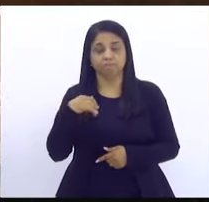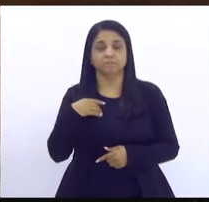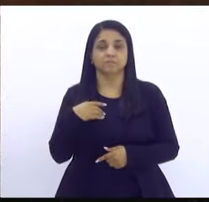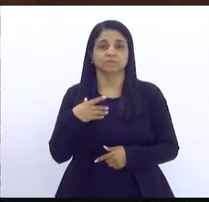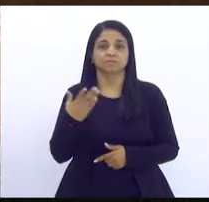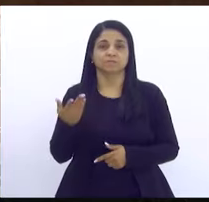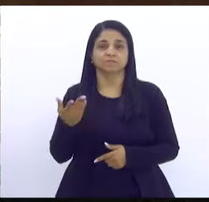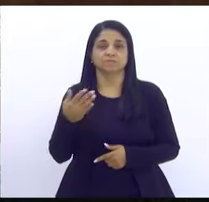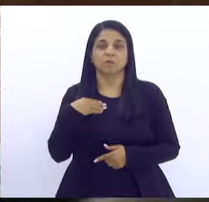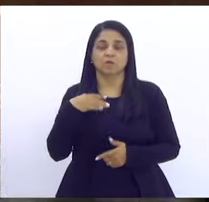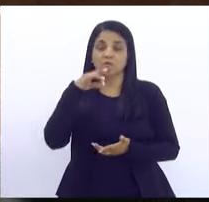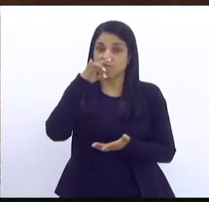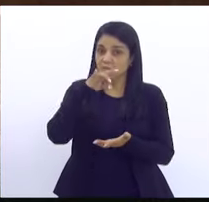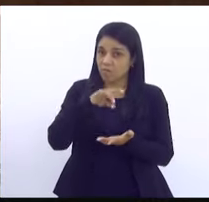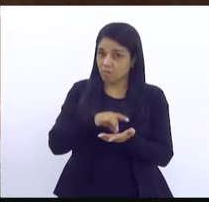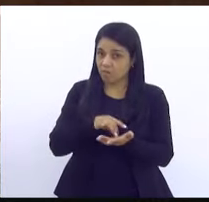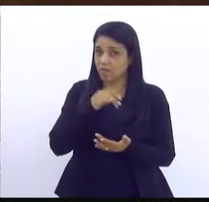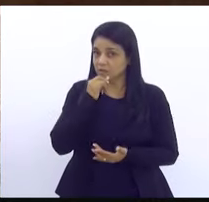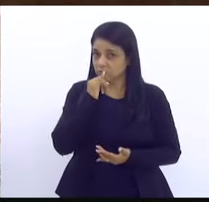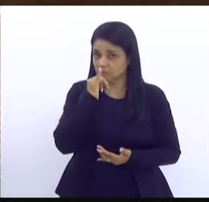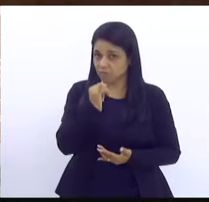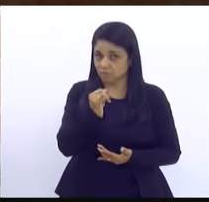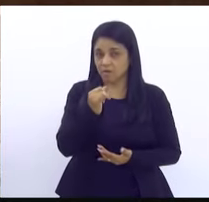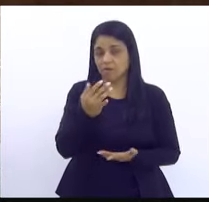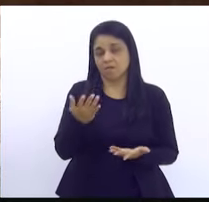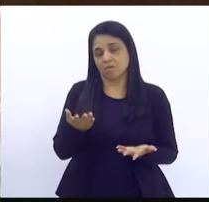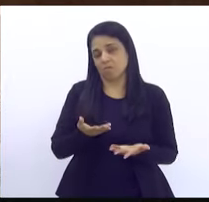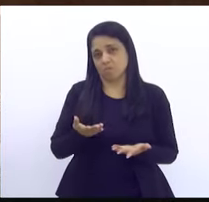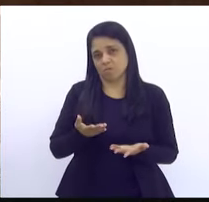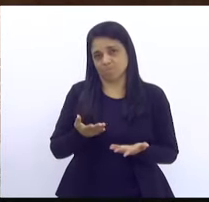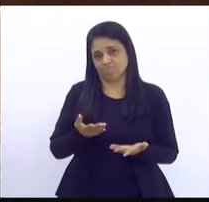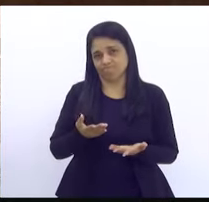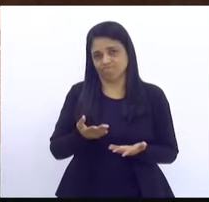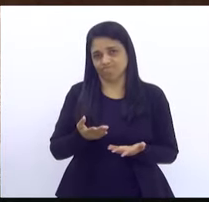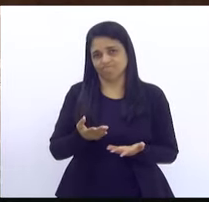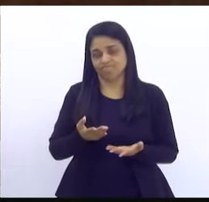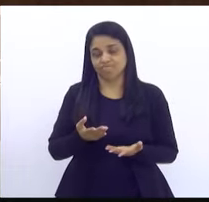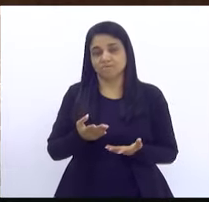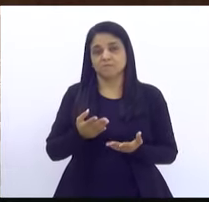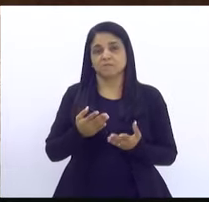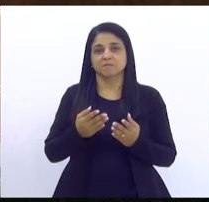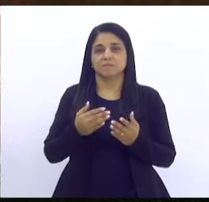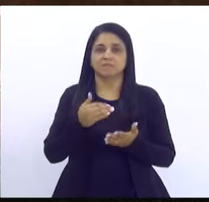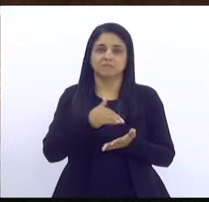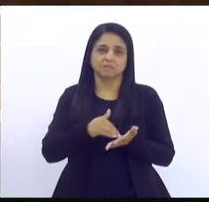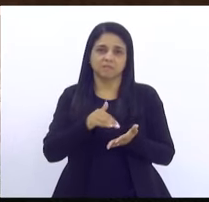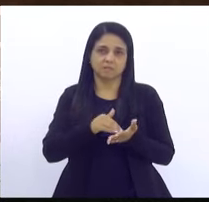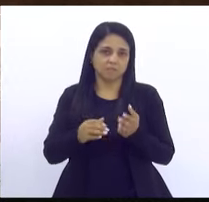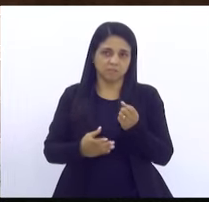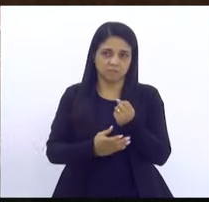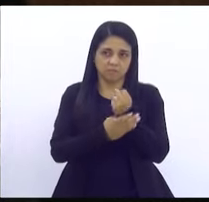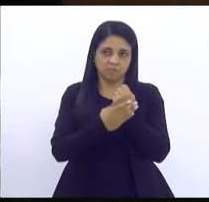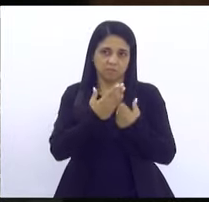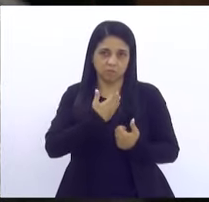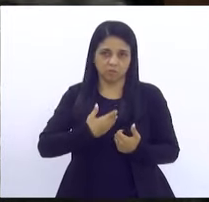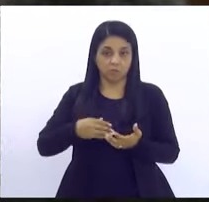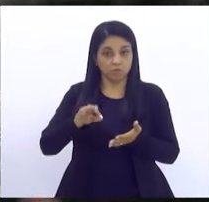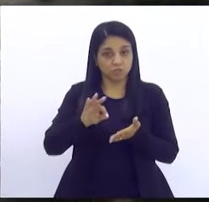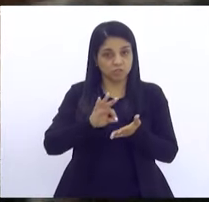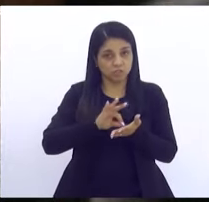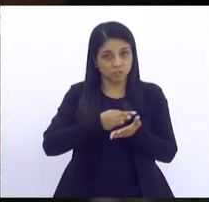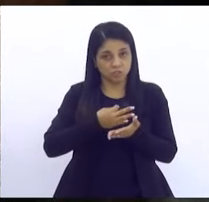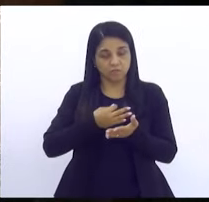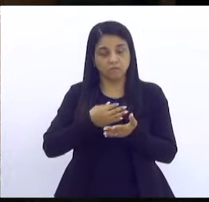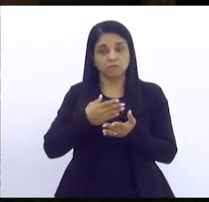Rapidamente, na verdade, eu não ia falar nesse momento sobre a Secretaria de Segurança, porque eu me inscrevi no